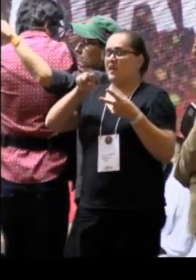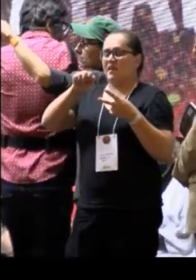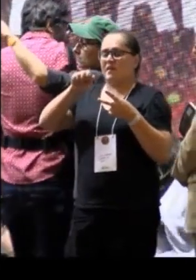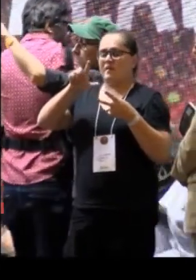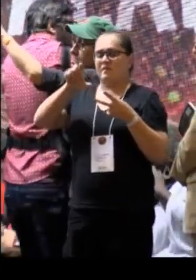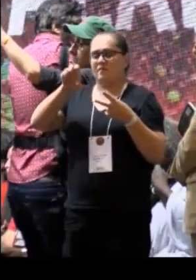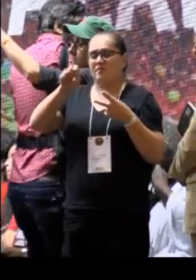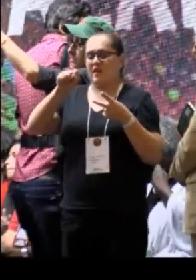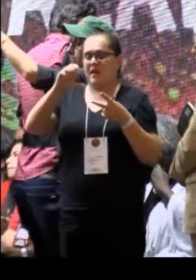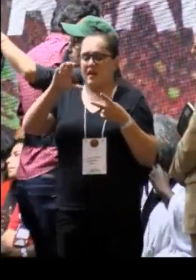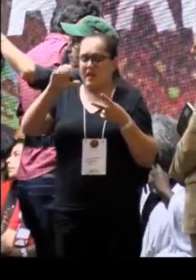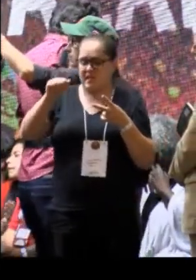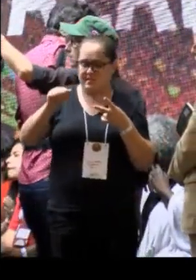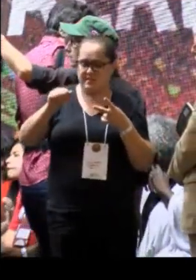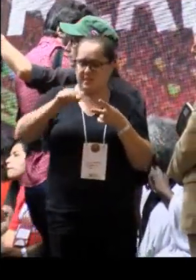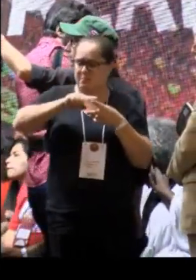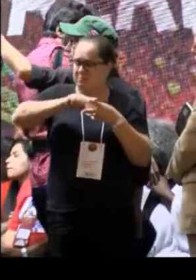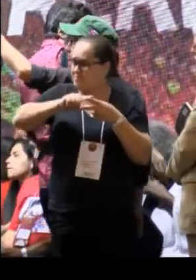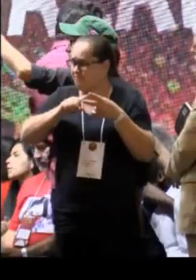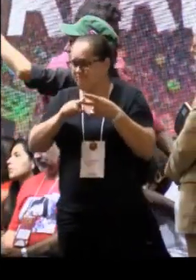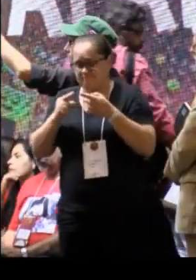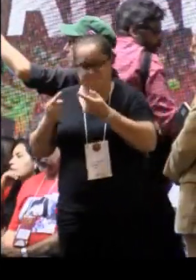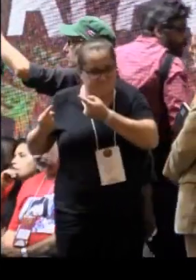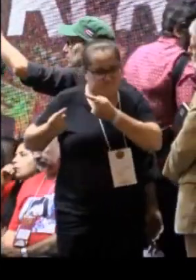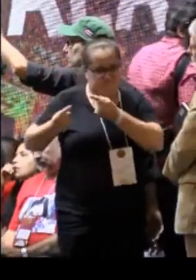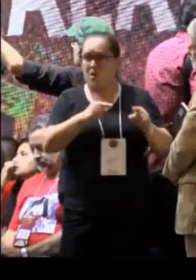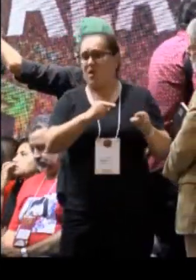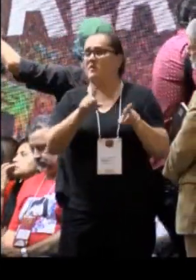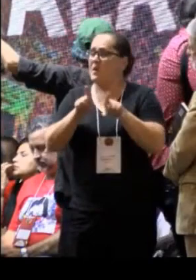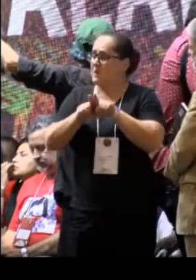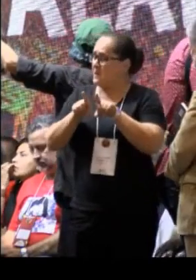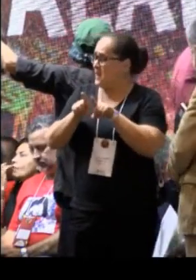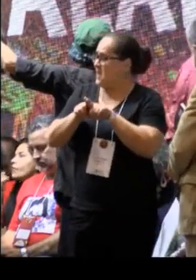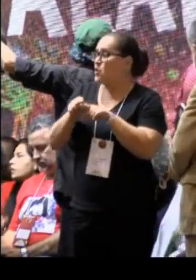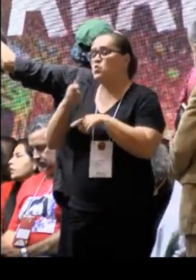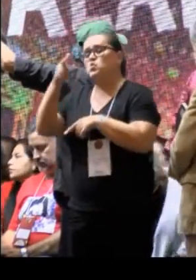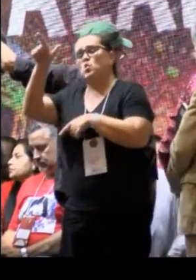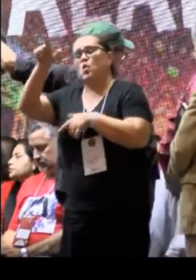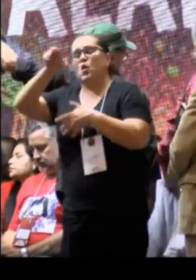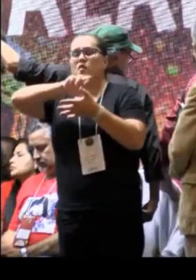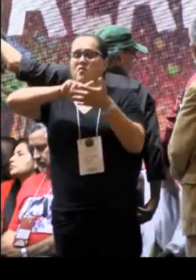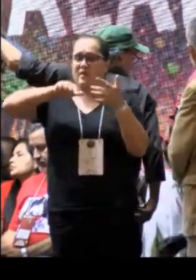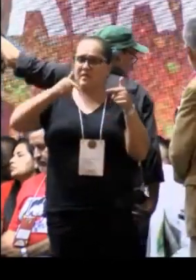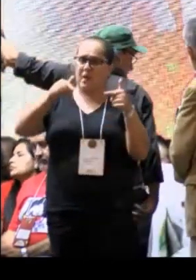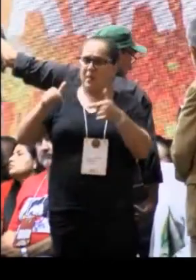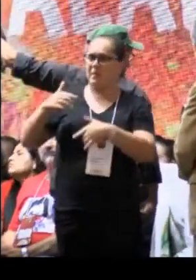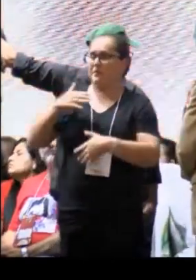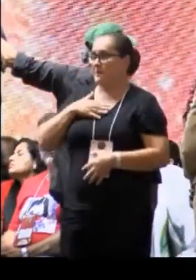muitas vezes pela minha defesa, o companheiro Batoc e tantos outros que trabalharam para mim.